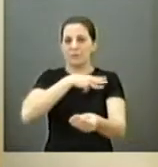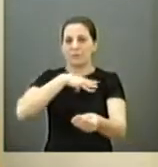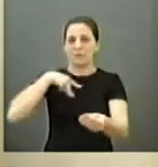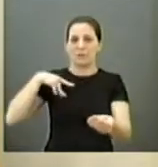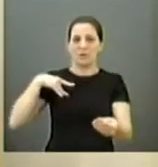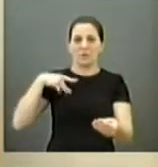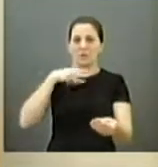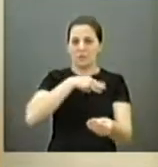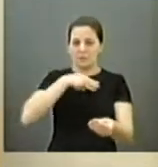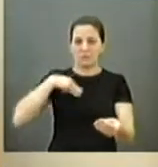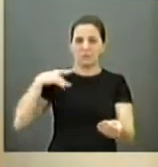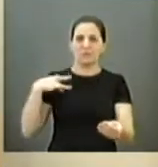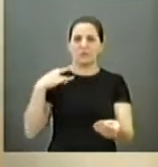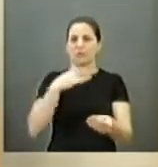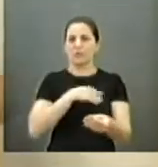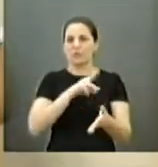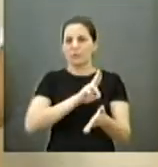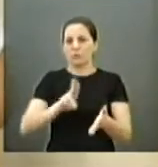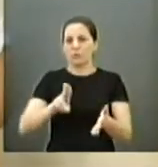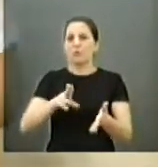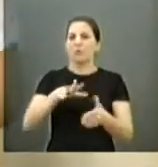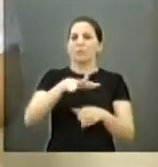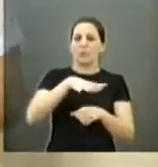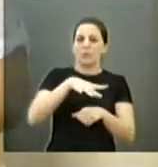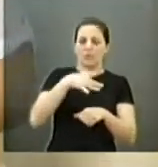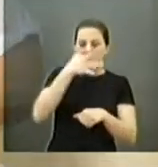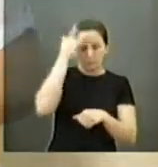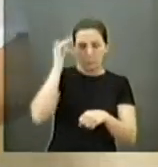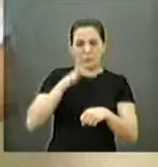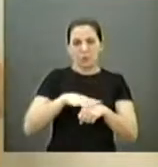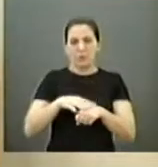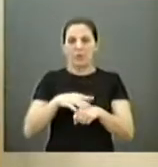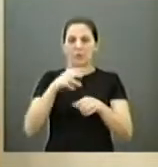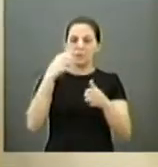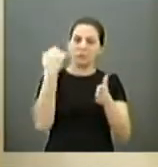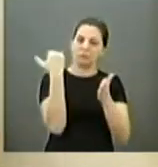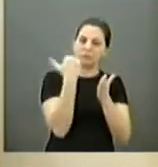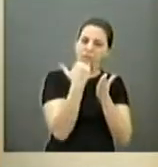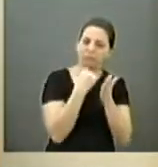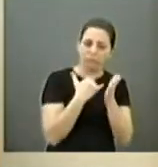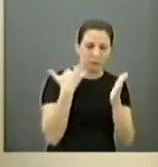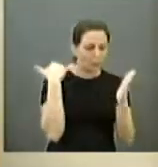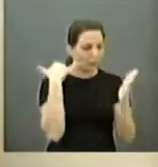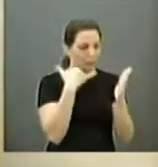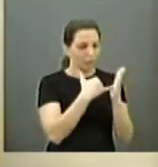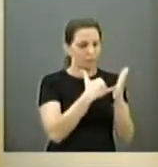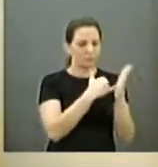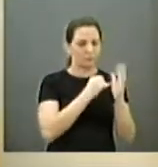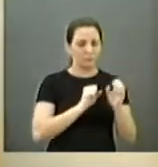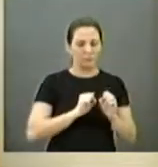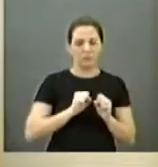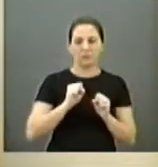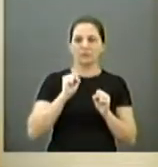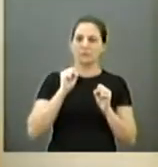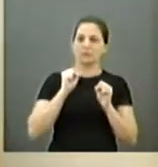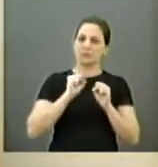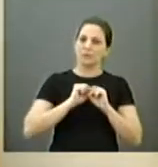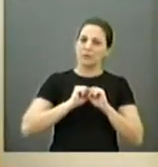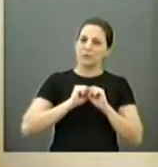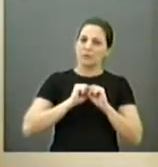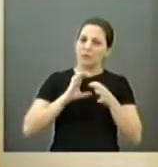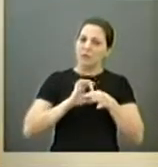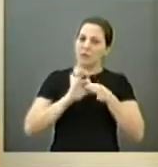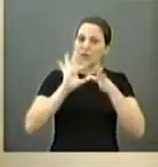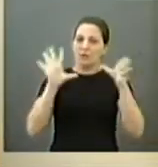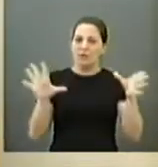manda em nome do paciente, com todos os dados referentes ao disponibilizado para procedimento